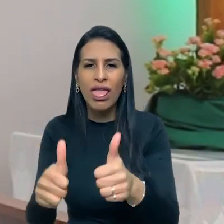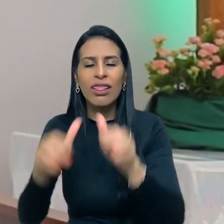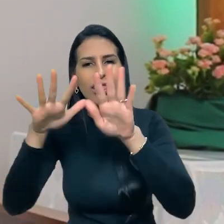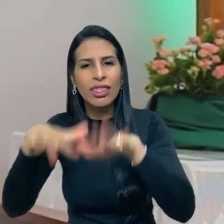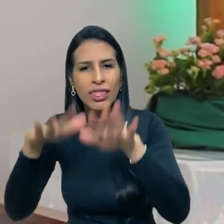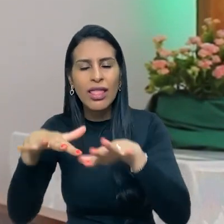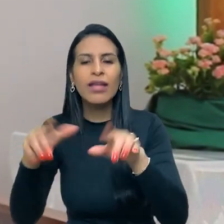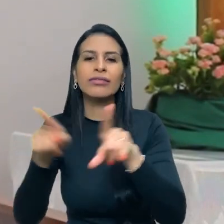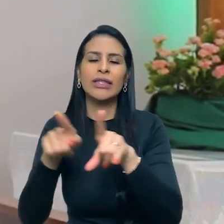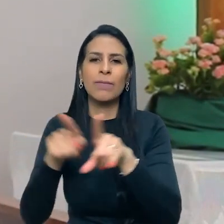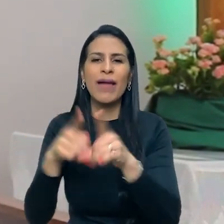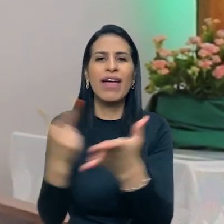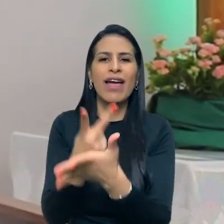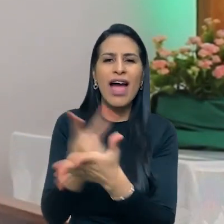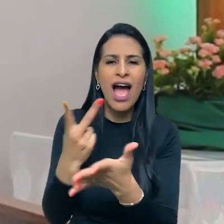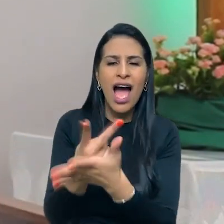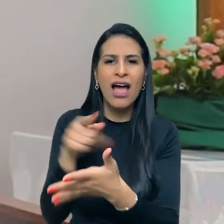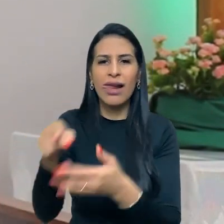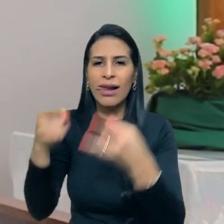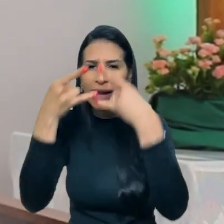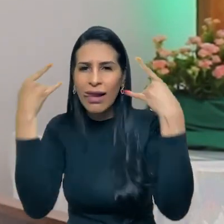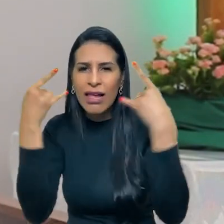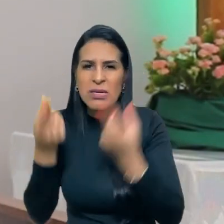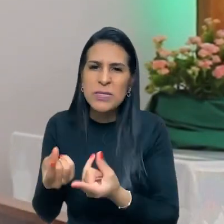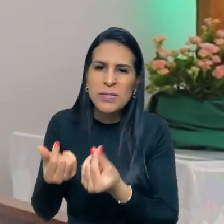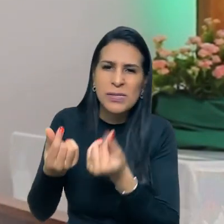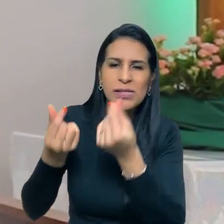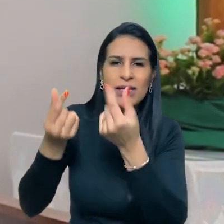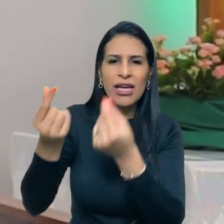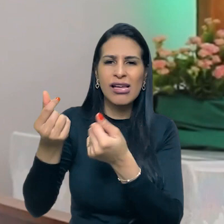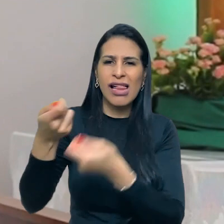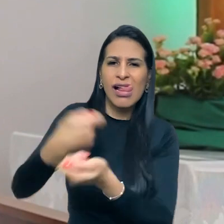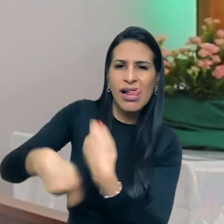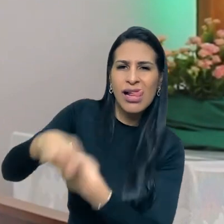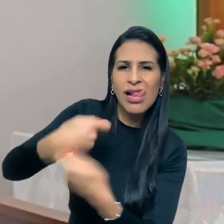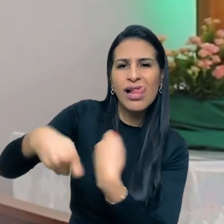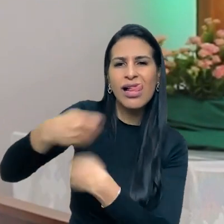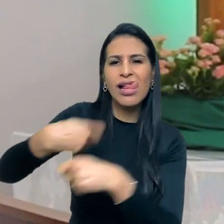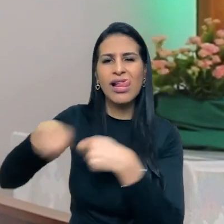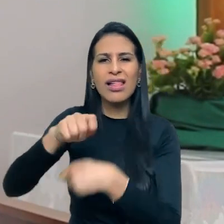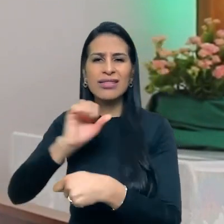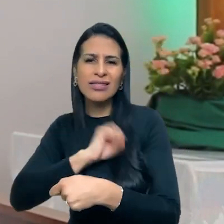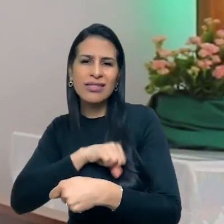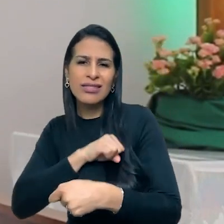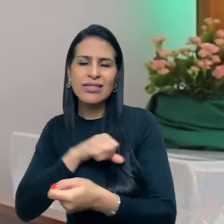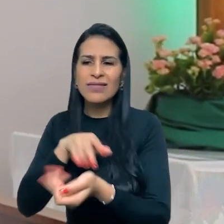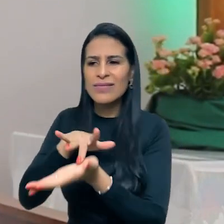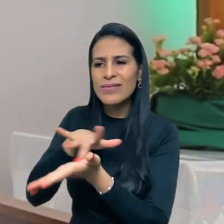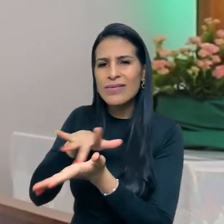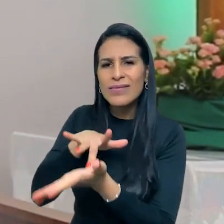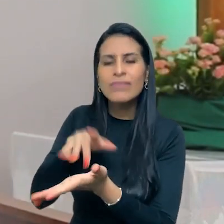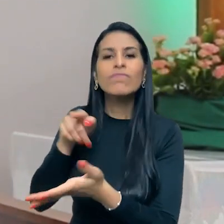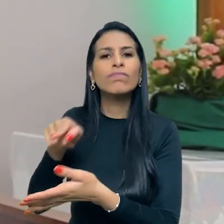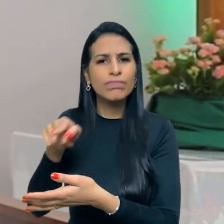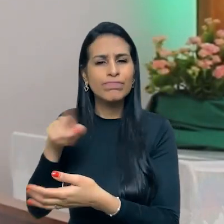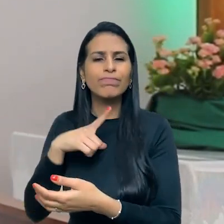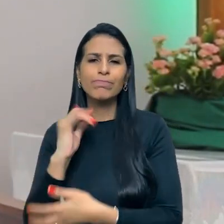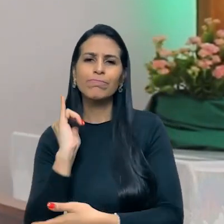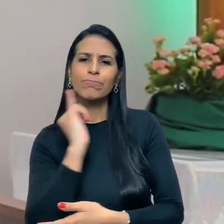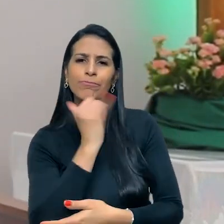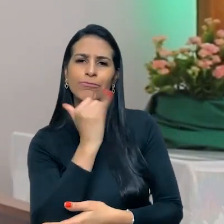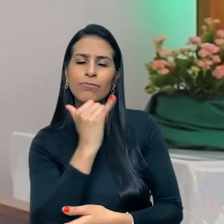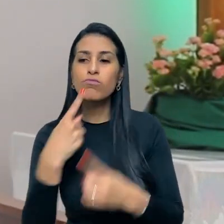Alertou sobre a ganância, o enriquecimento ilícito por meio de fraudes na comercialização de produtos